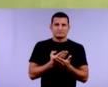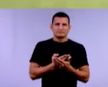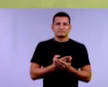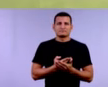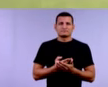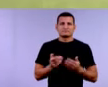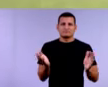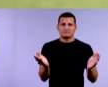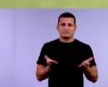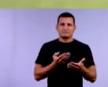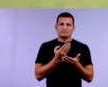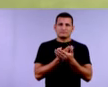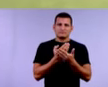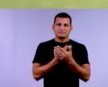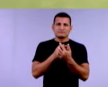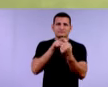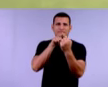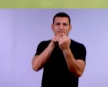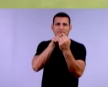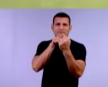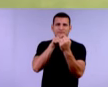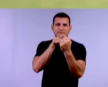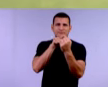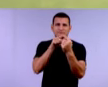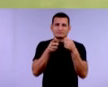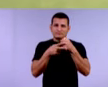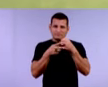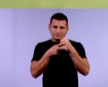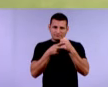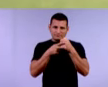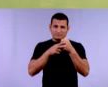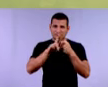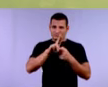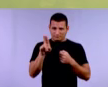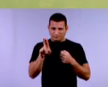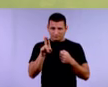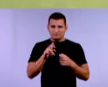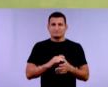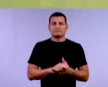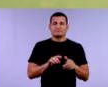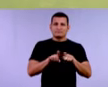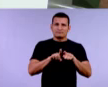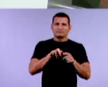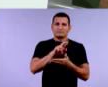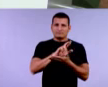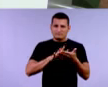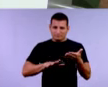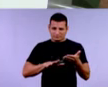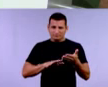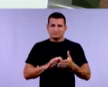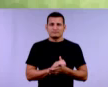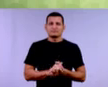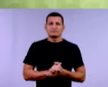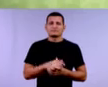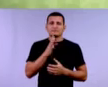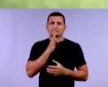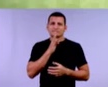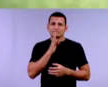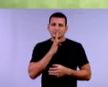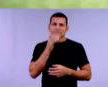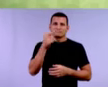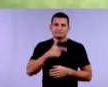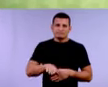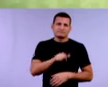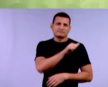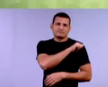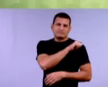Hoje nós vamos estudar sobre concordância verbal e nominal e, finalmente, redação técnica. Conhecemos mais um aluno hoje aí do Polo